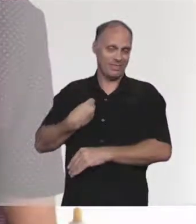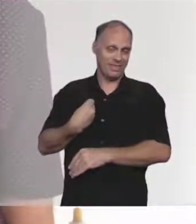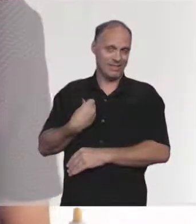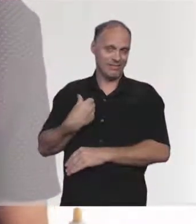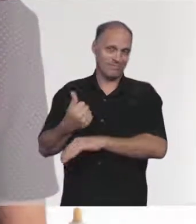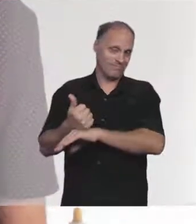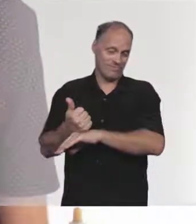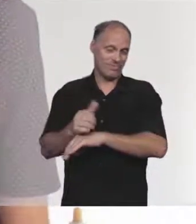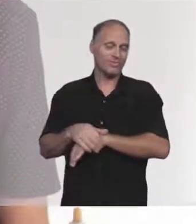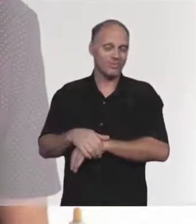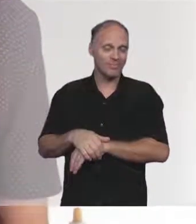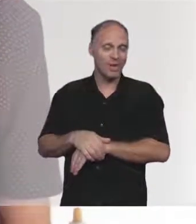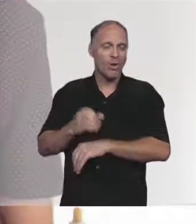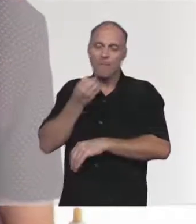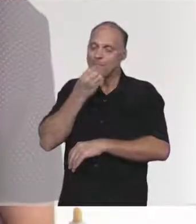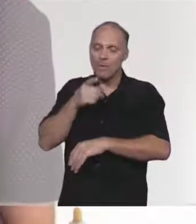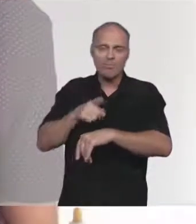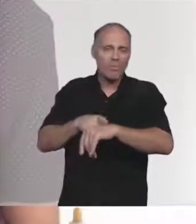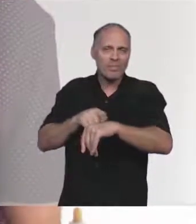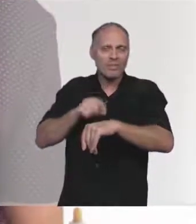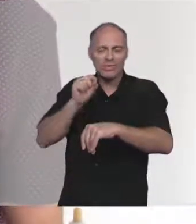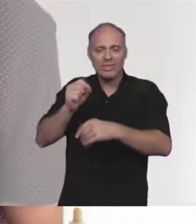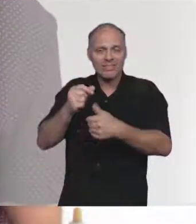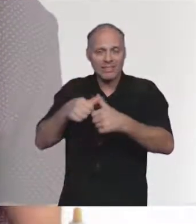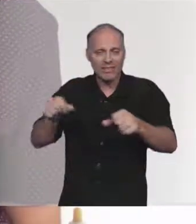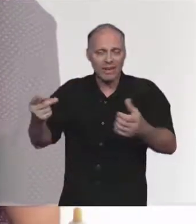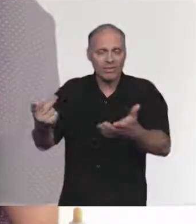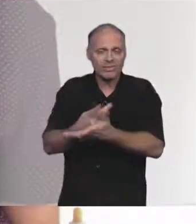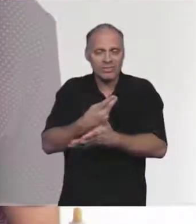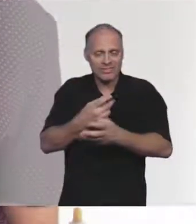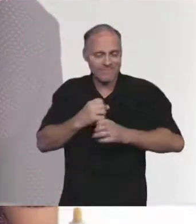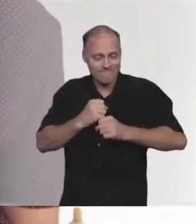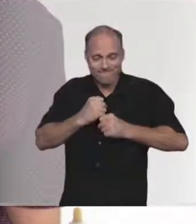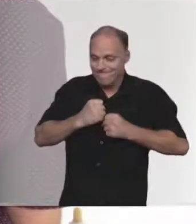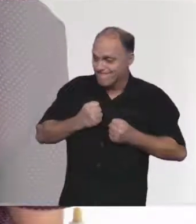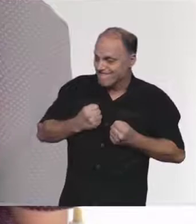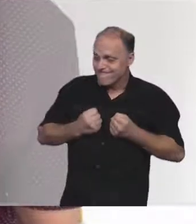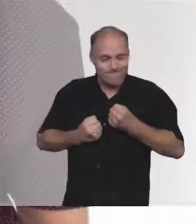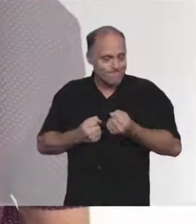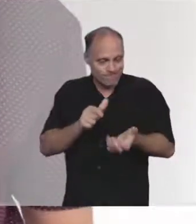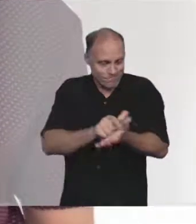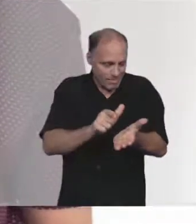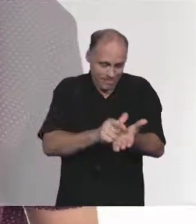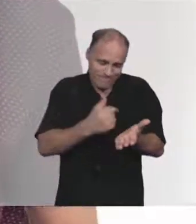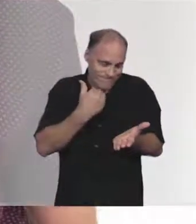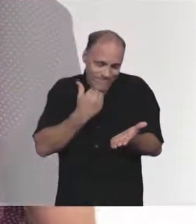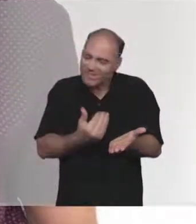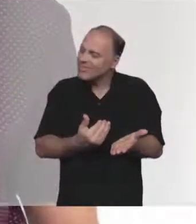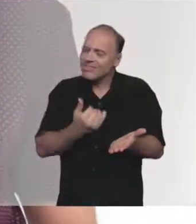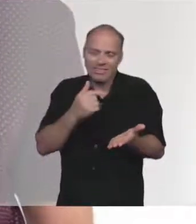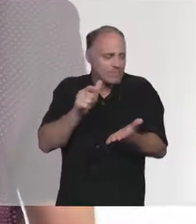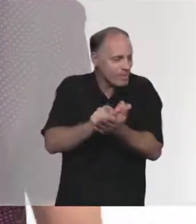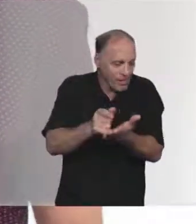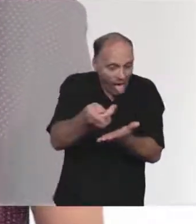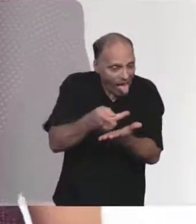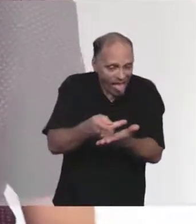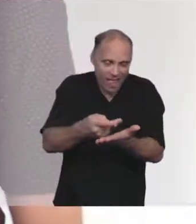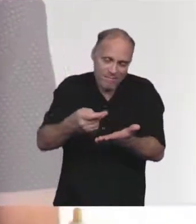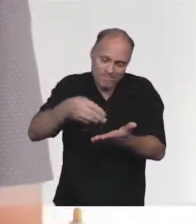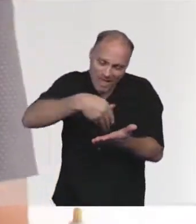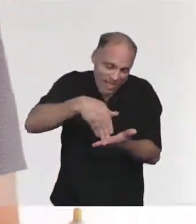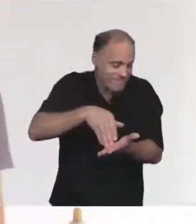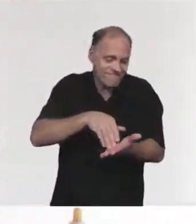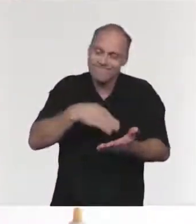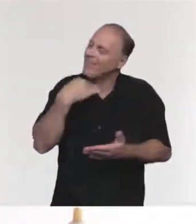momento, né? Que era bem o momento em que estava ocorrendo esse tensionamento, em que o papel não dava mais conta, ele se rasgava,